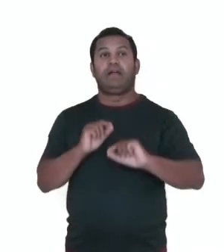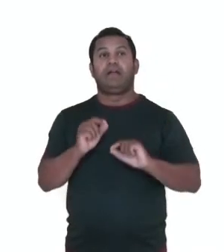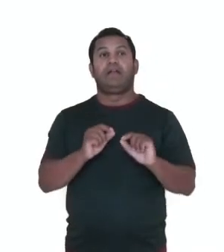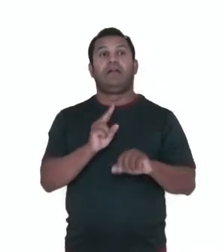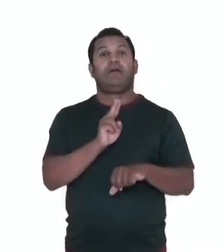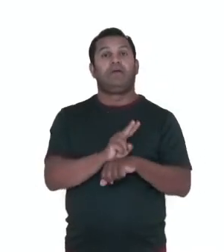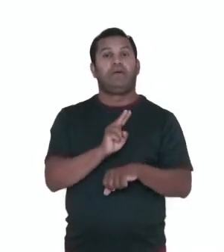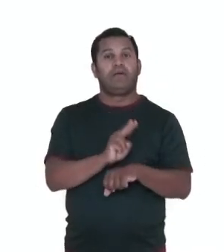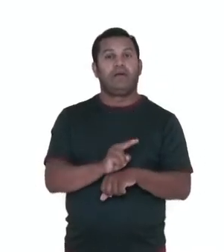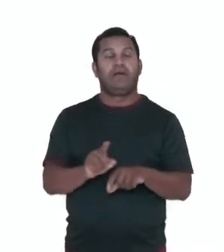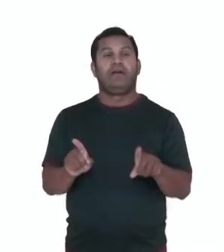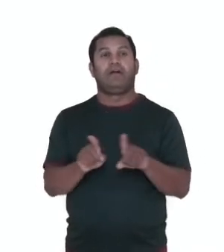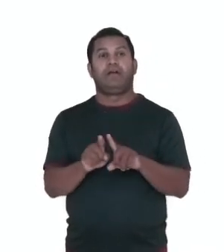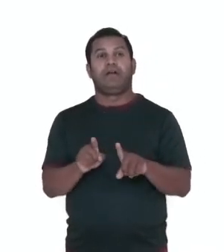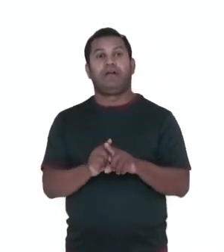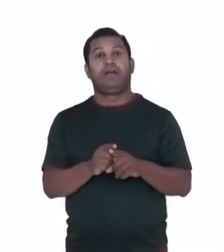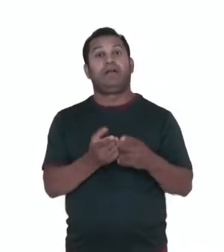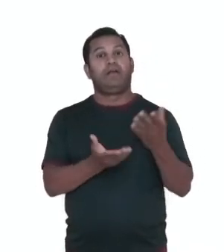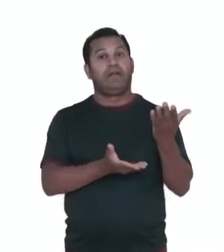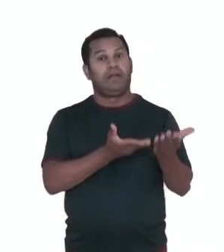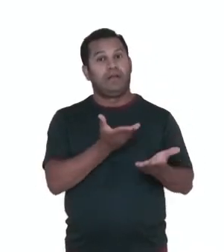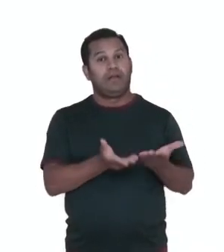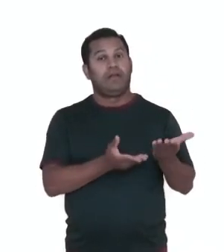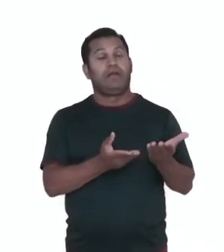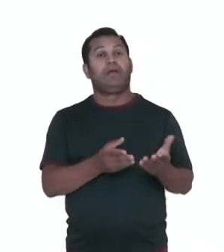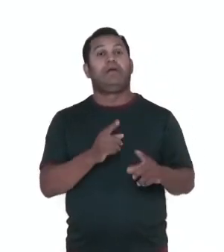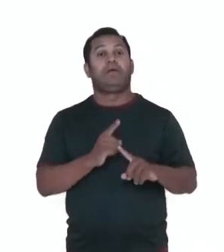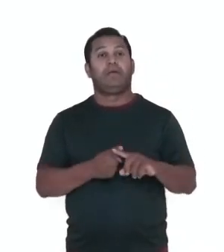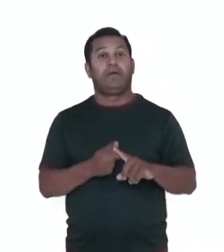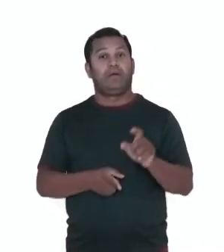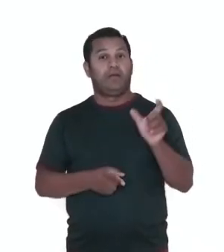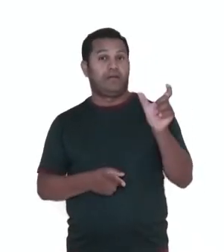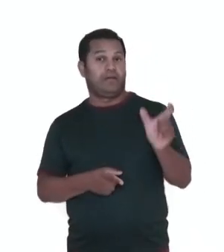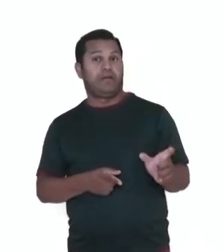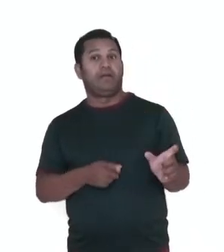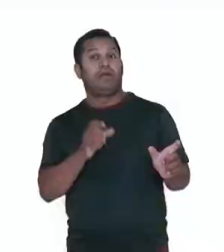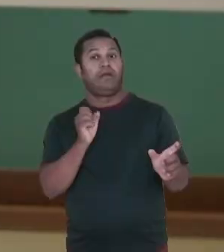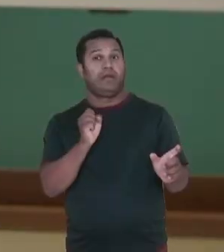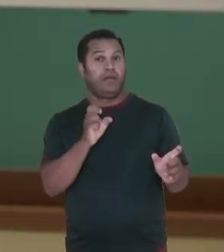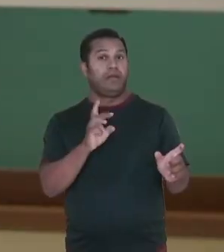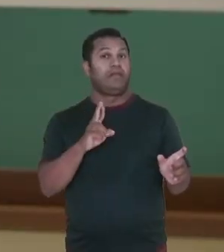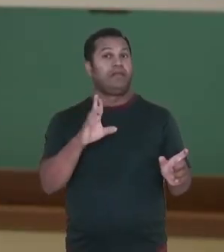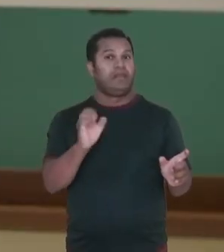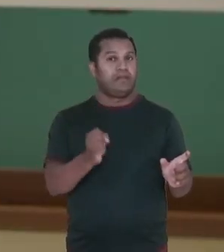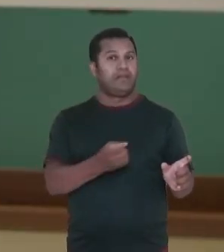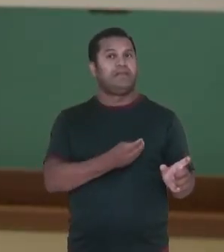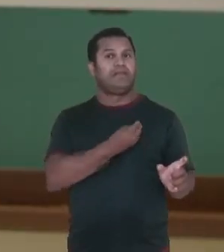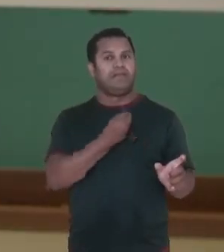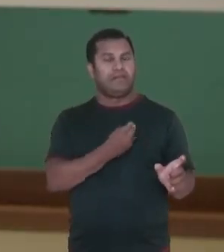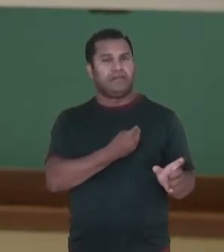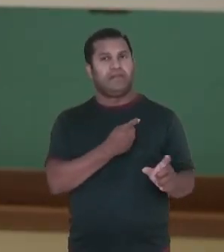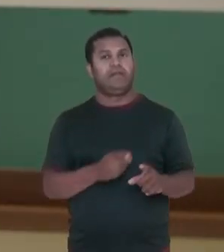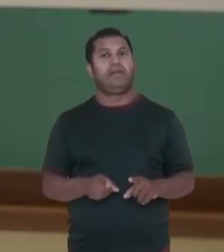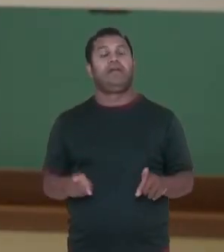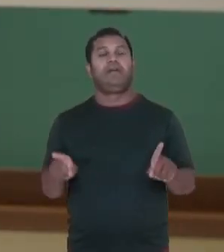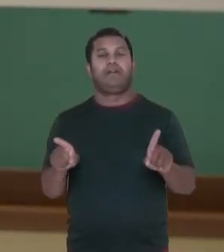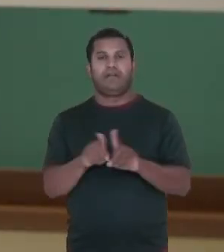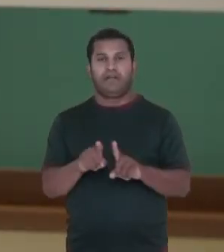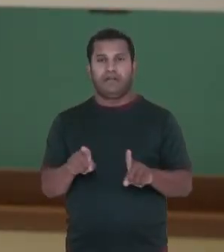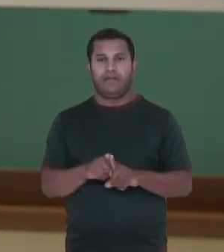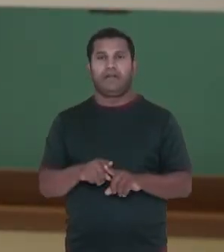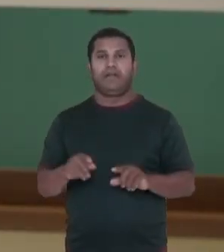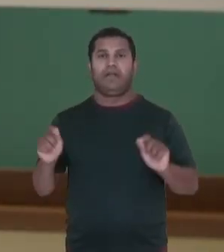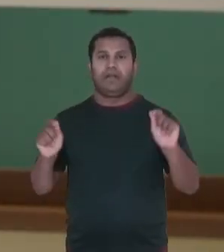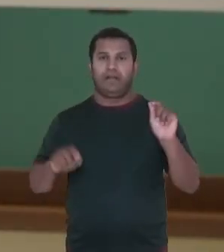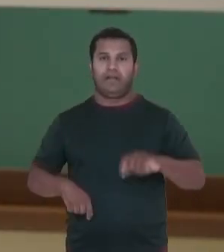para a utilização comercial, né, deles, porque eles são seres vivos, são dotados de sentidos e também são capazes de sofrer. Então, até